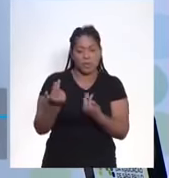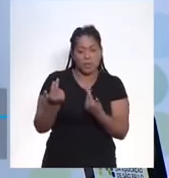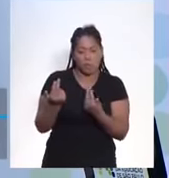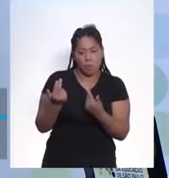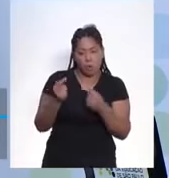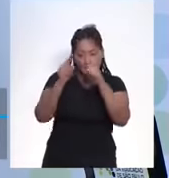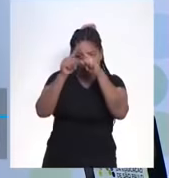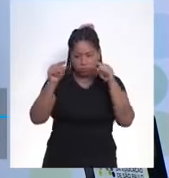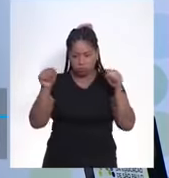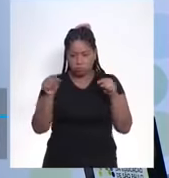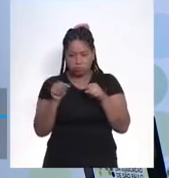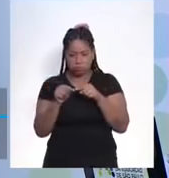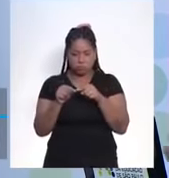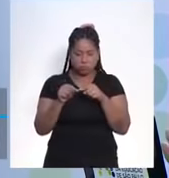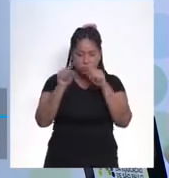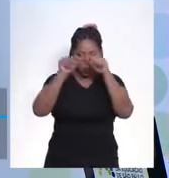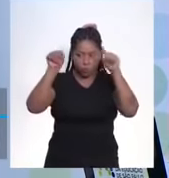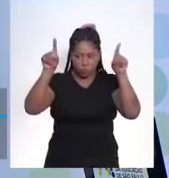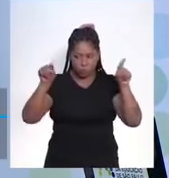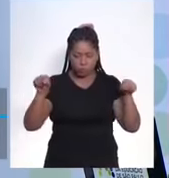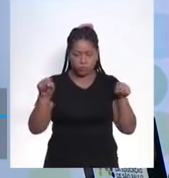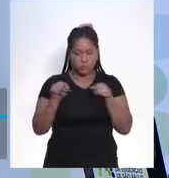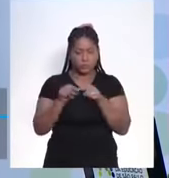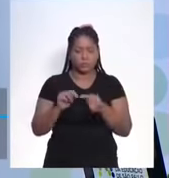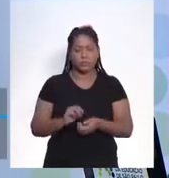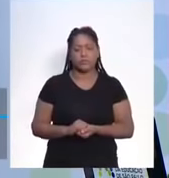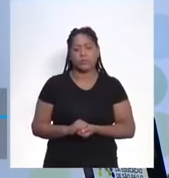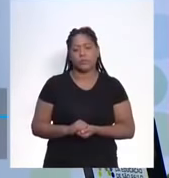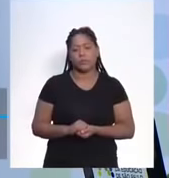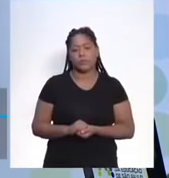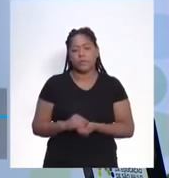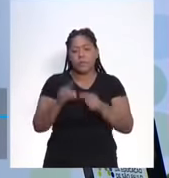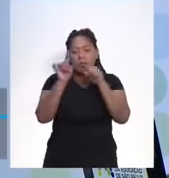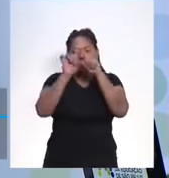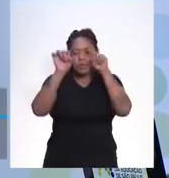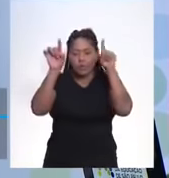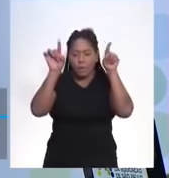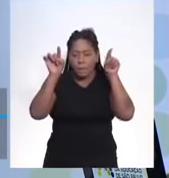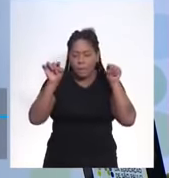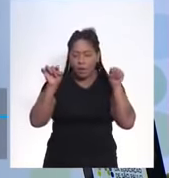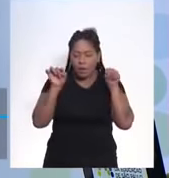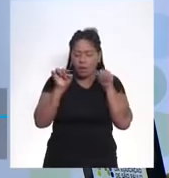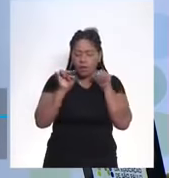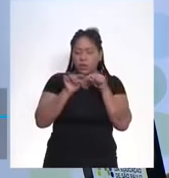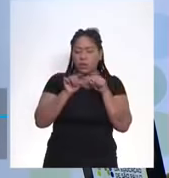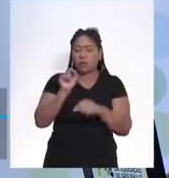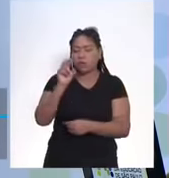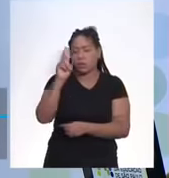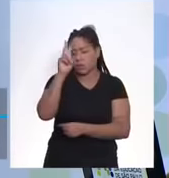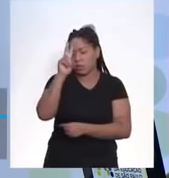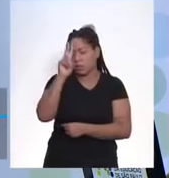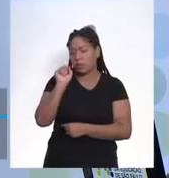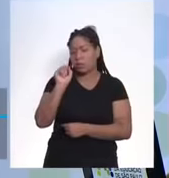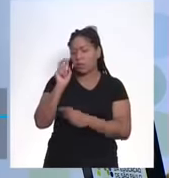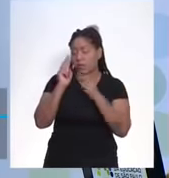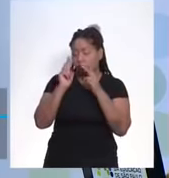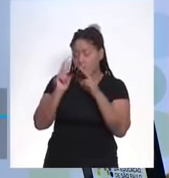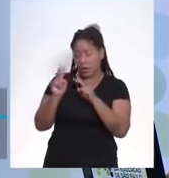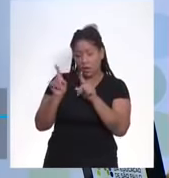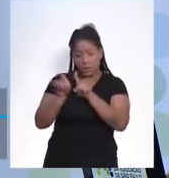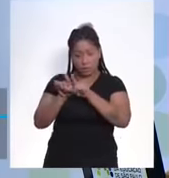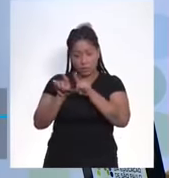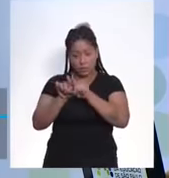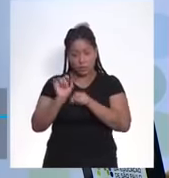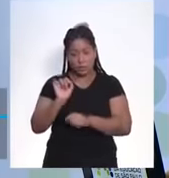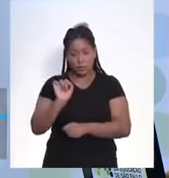vão beleza tá aí tranquilo nessa formatação que eu quero que vocês elenque que vocês vejam aí é o